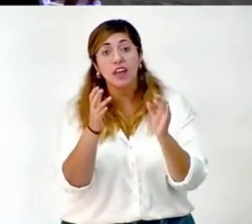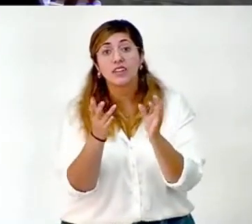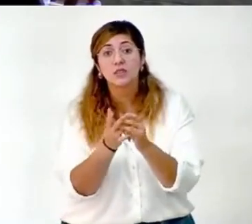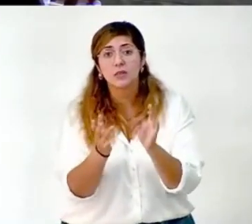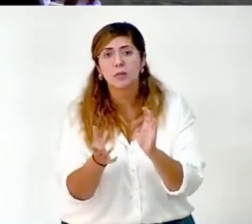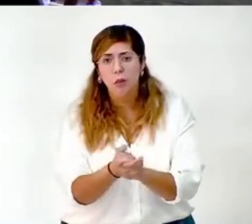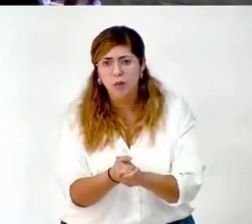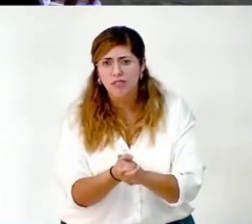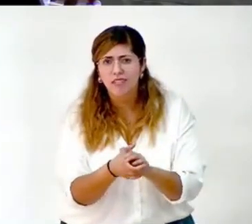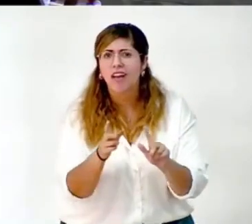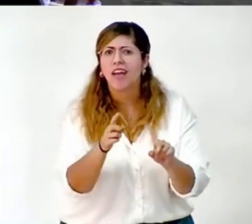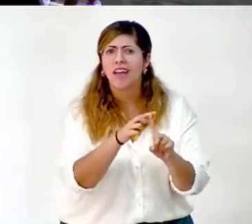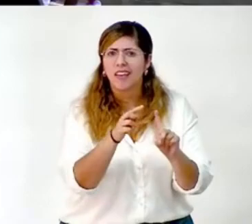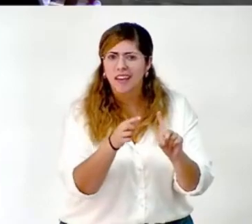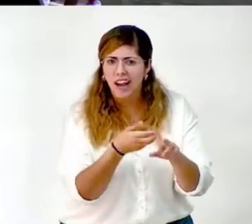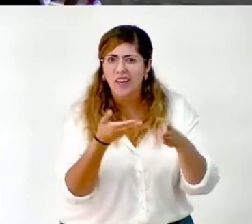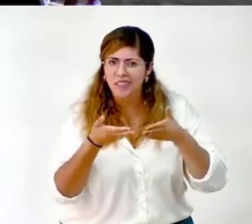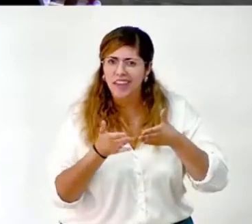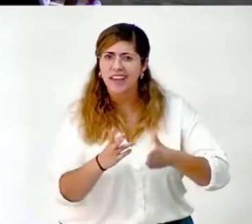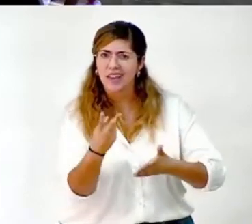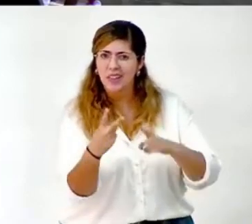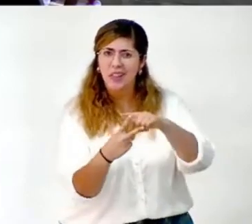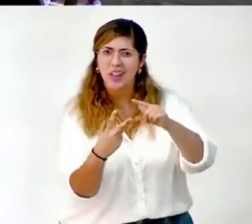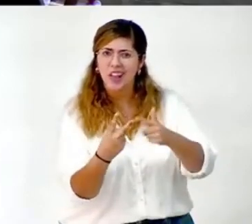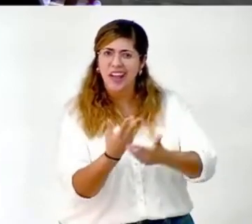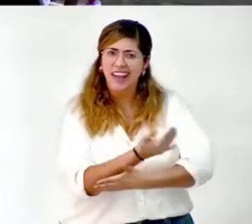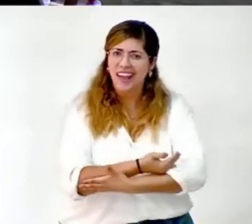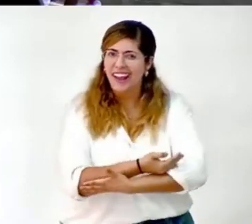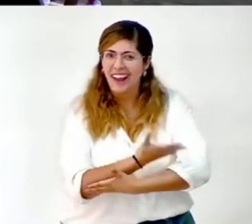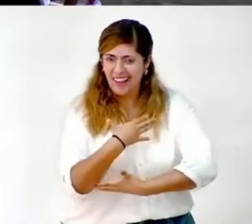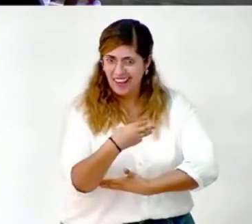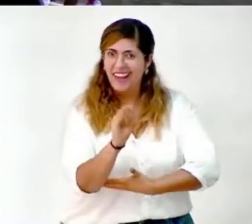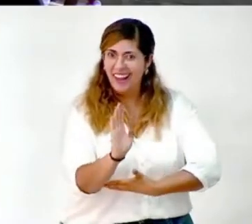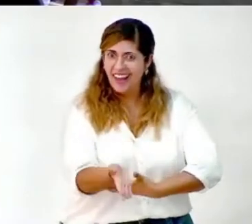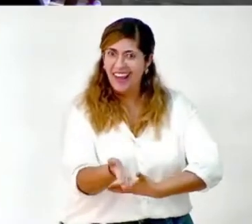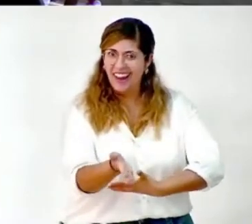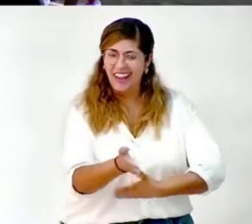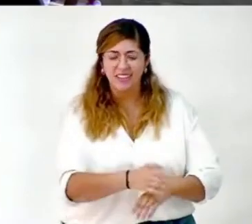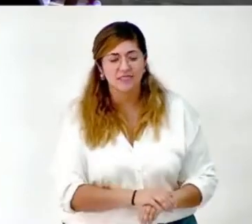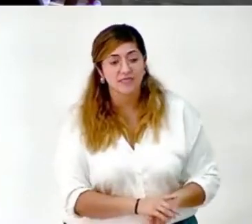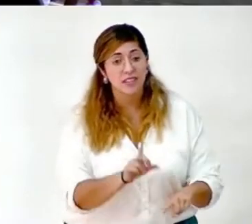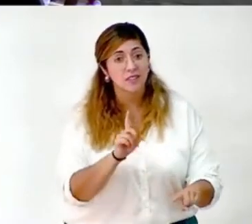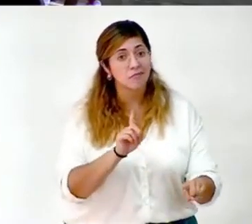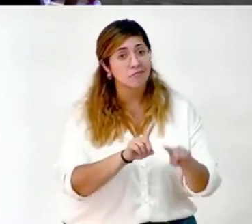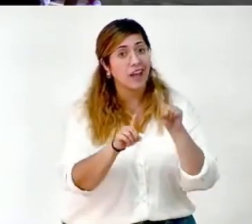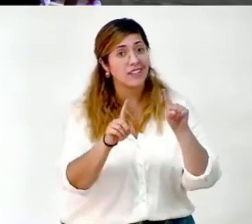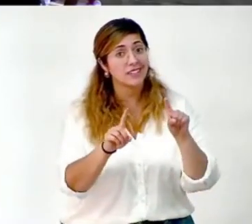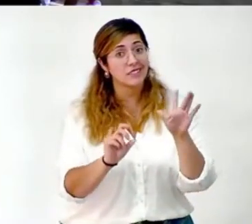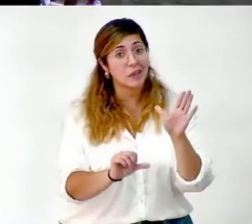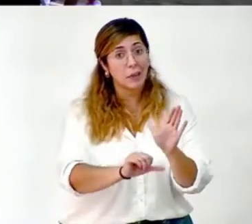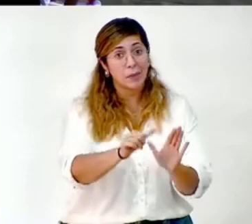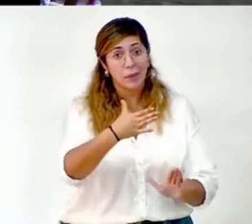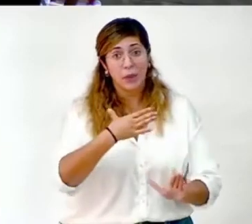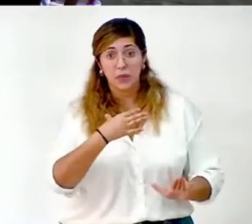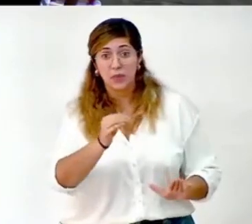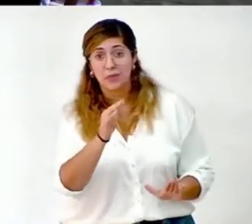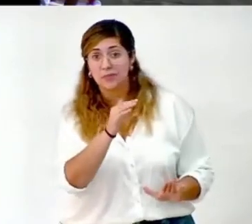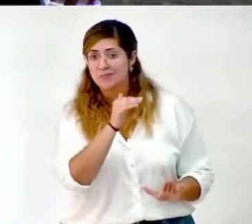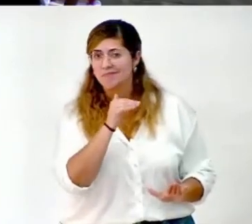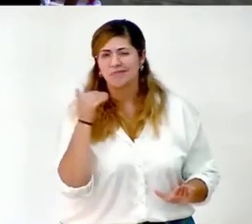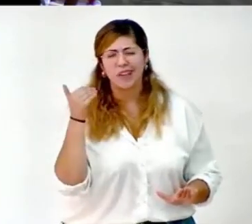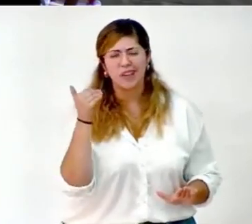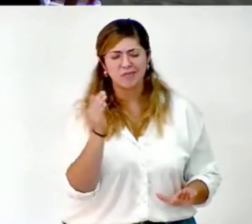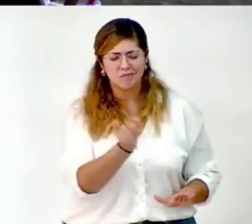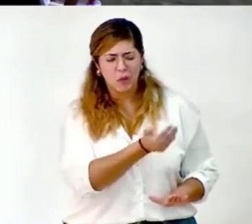lhe deu 2 filhos, aquela experiência nunca havia sido apagada do seu